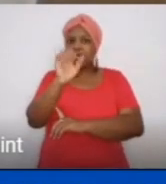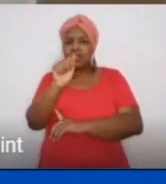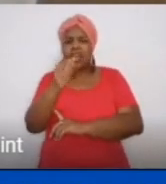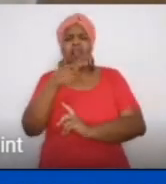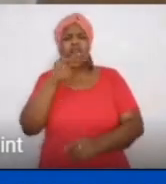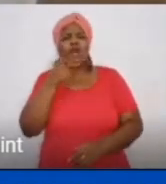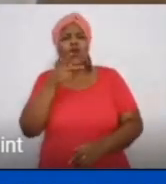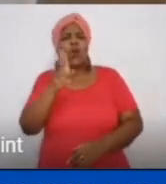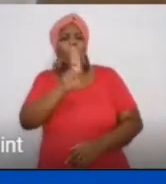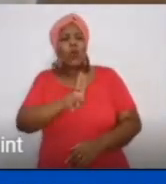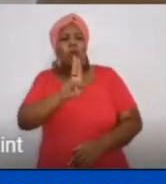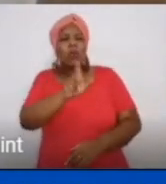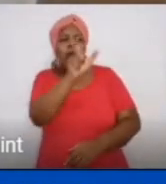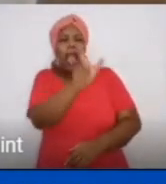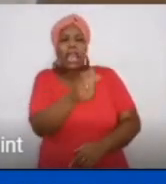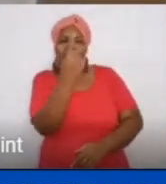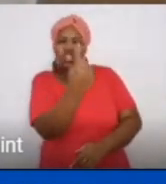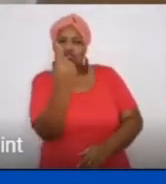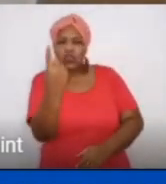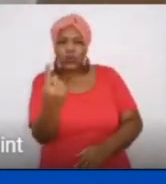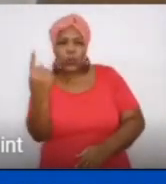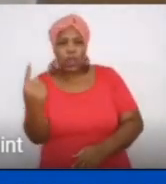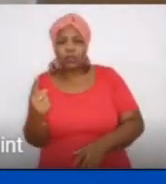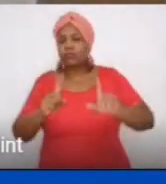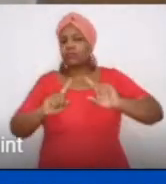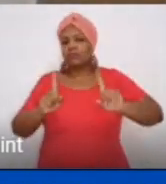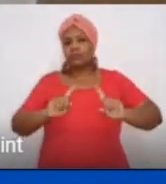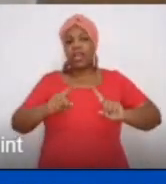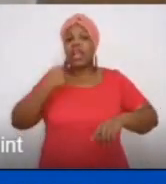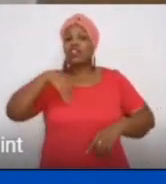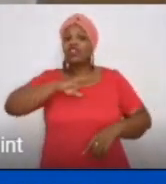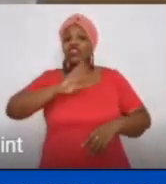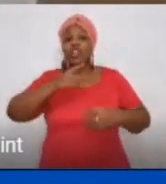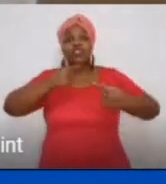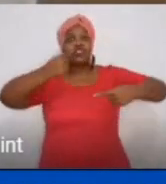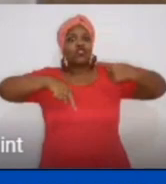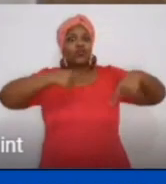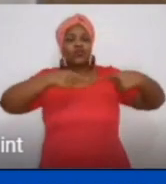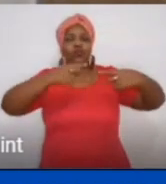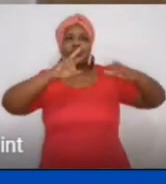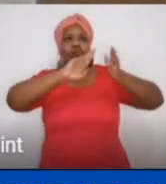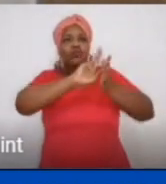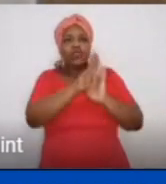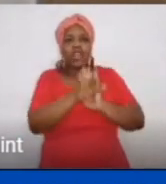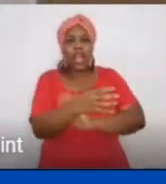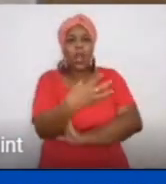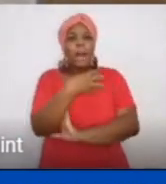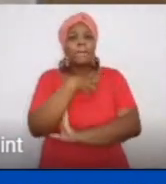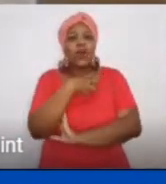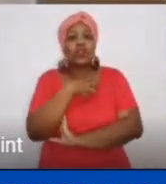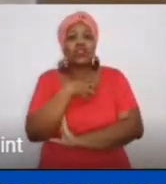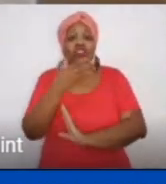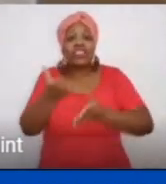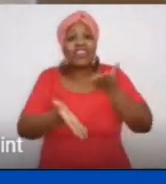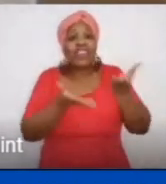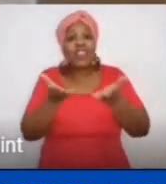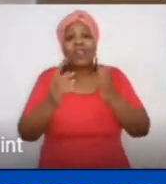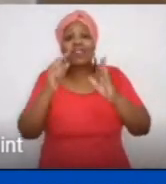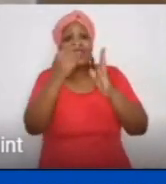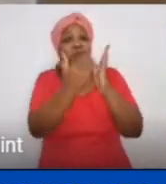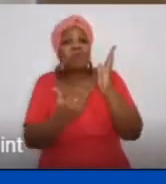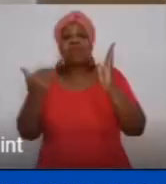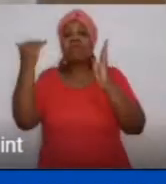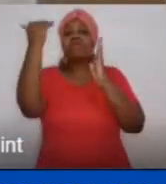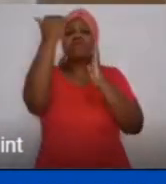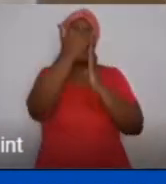processo individualizado. Para isso, nós temos diversas discussões, modos de tratamento que transcendem essa